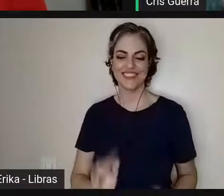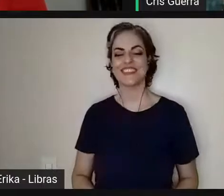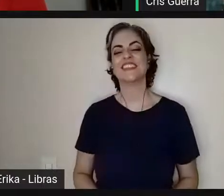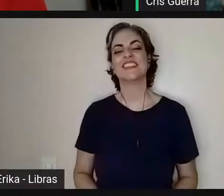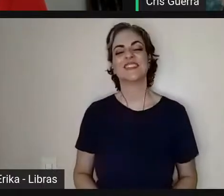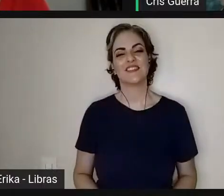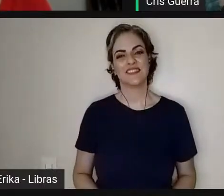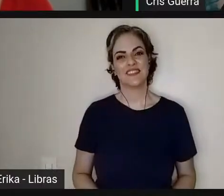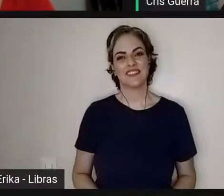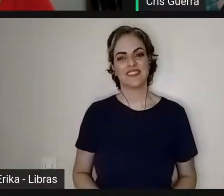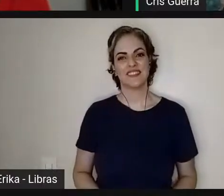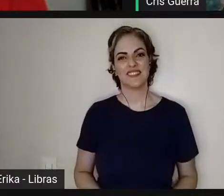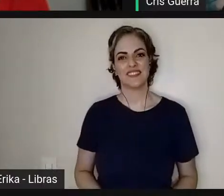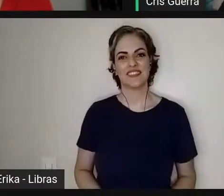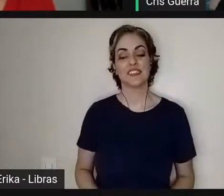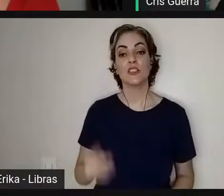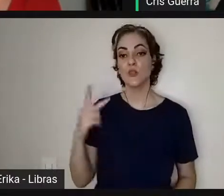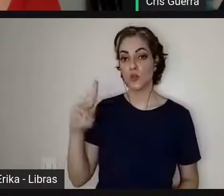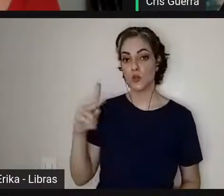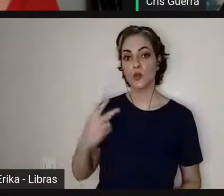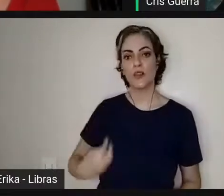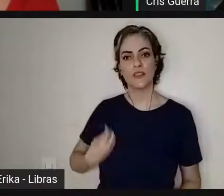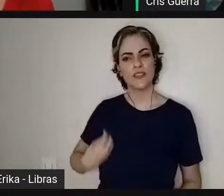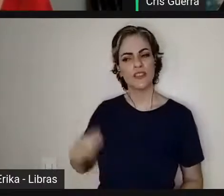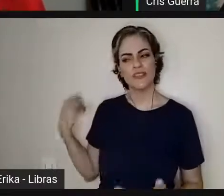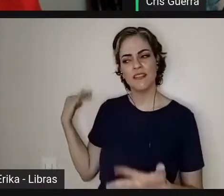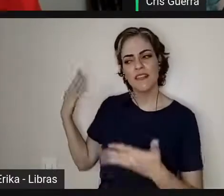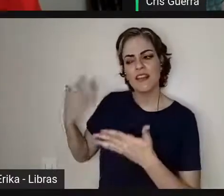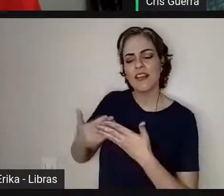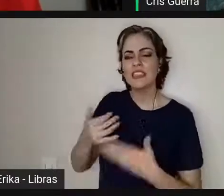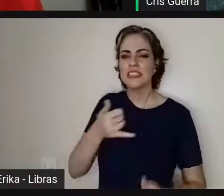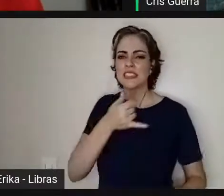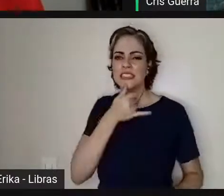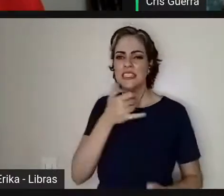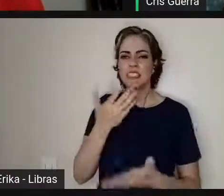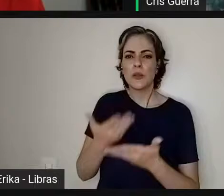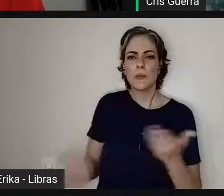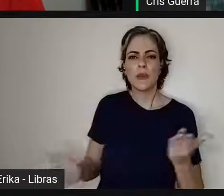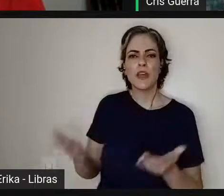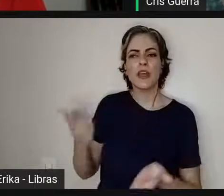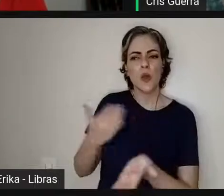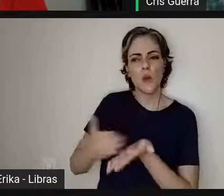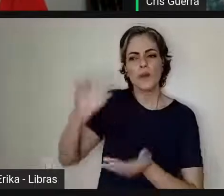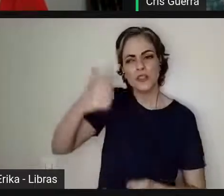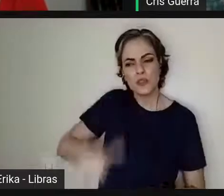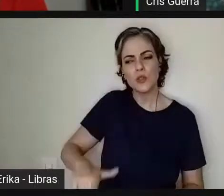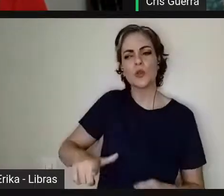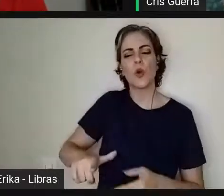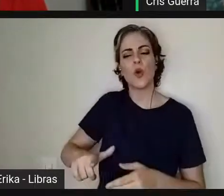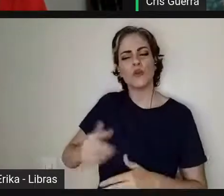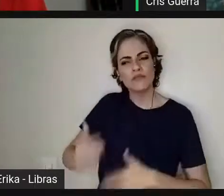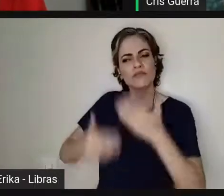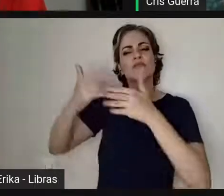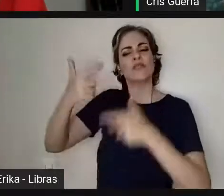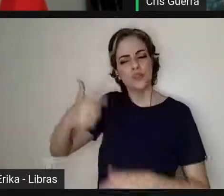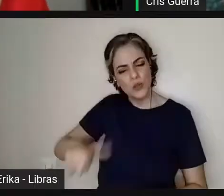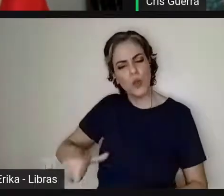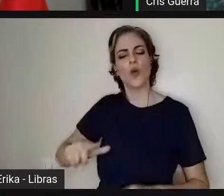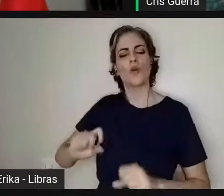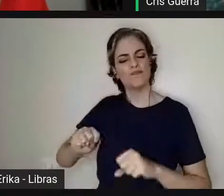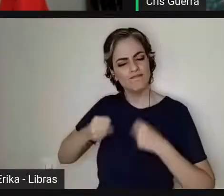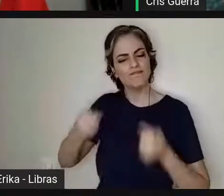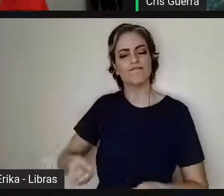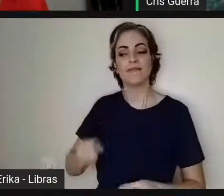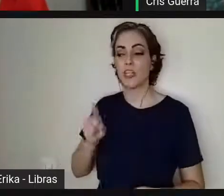Bom, Cris, sua vida foi marcada por tristezas, perdas, recomeços, reconstrução e, como você mesma diz,